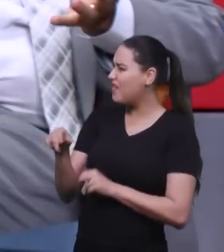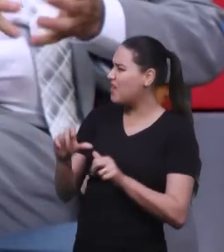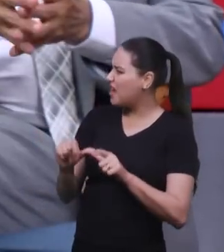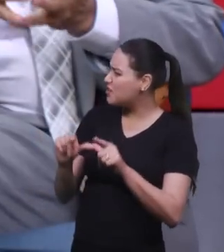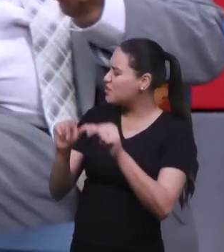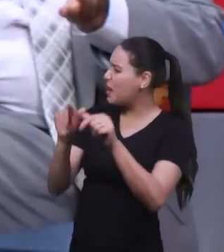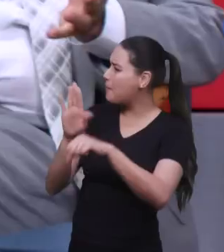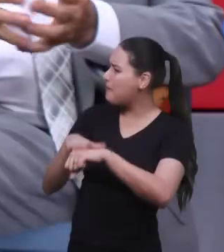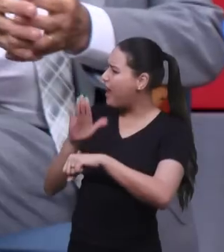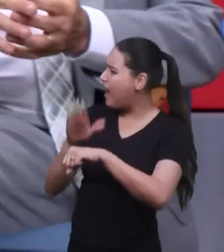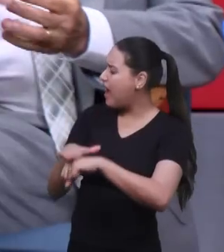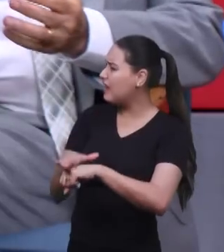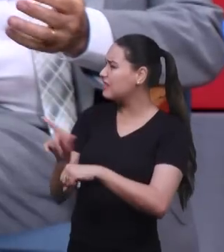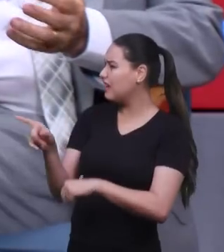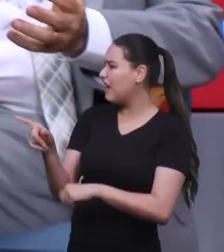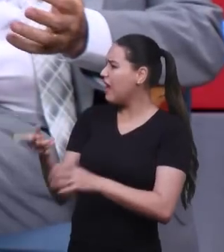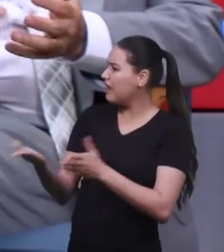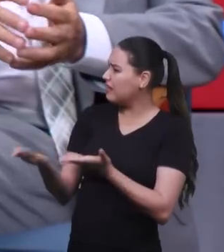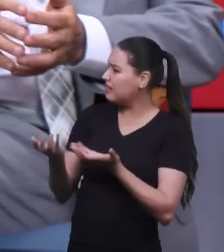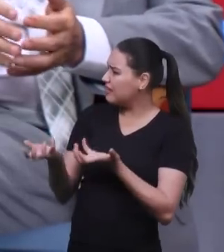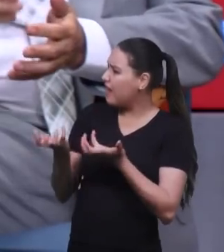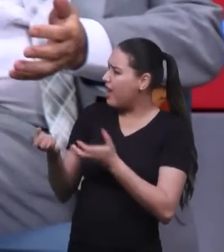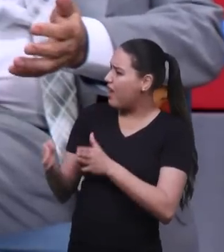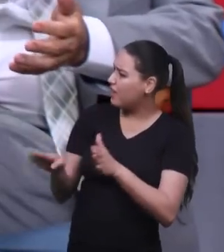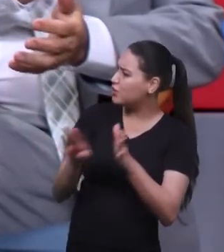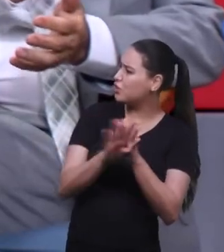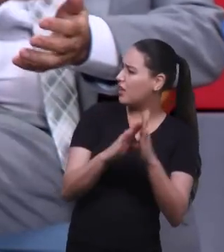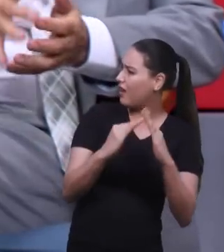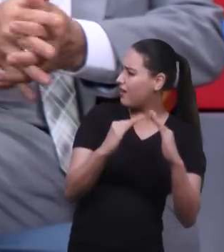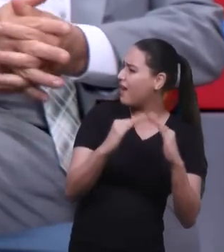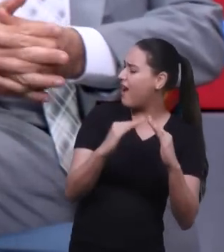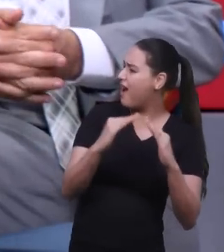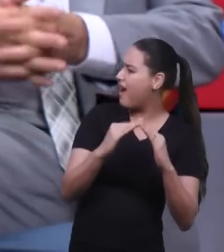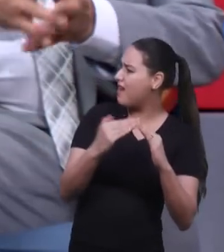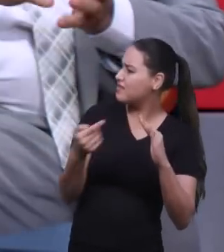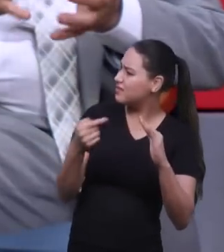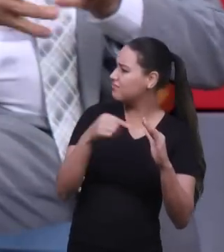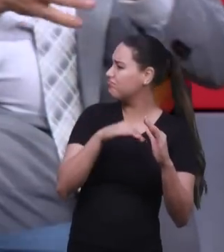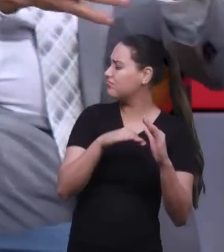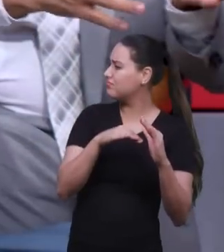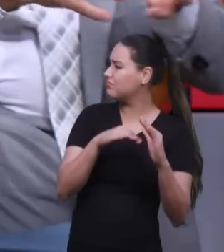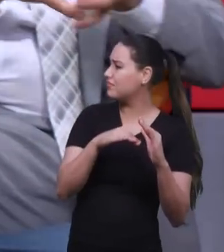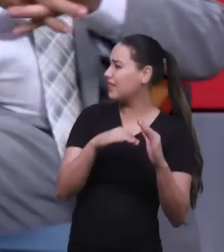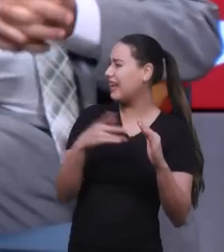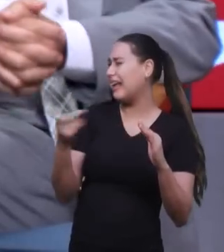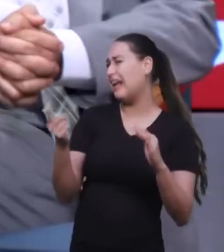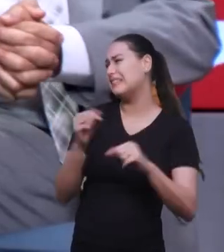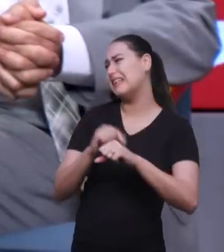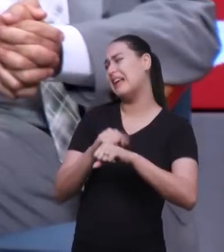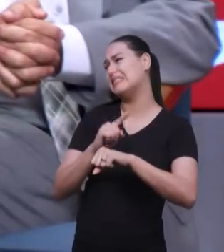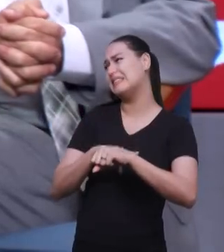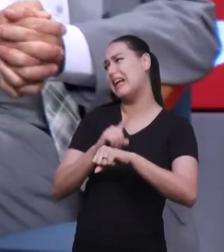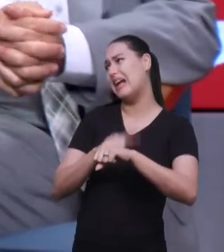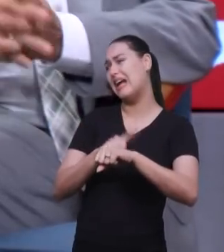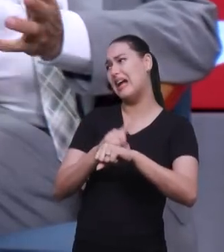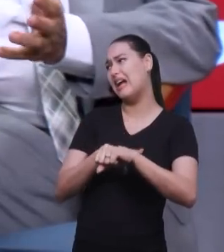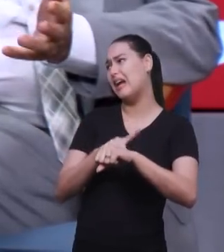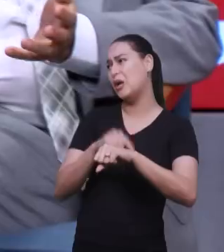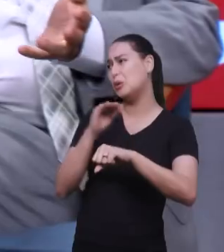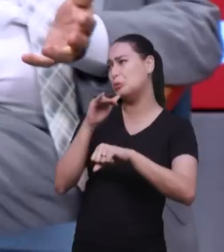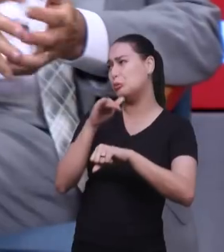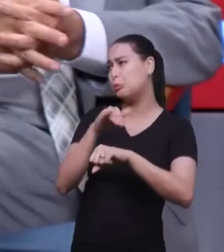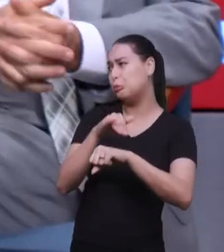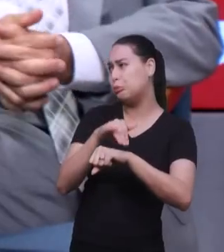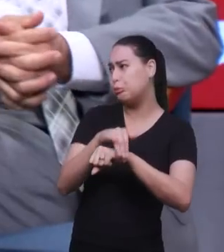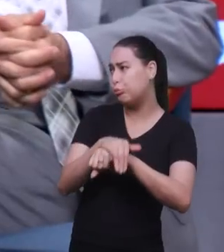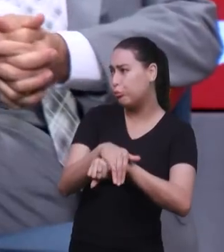perguntaram a ele: olha, o senhor vai seguir adiante? O senhor não quer entrar? já